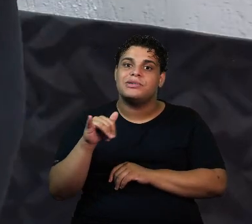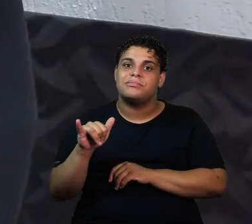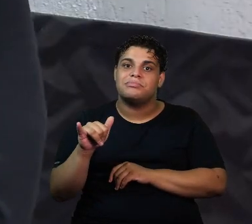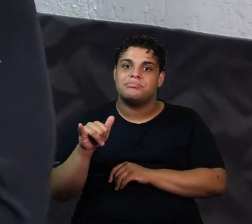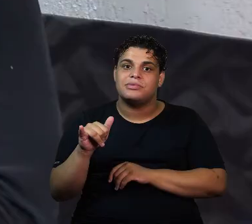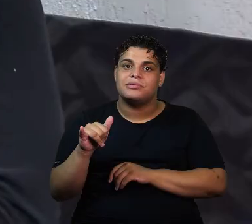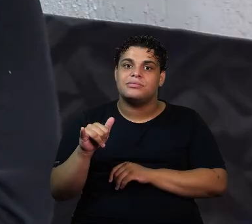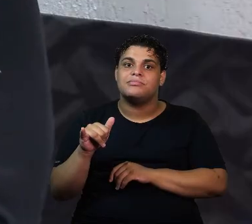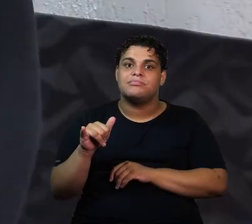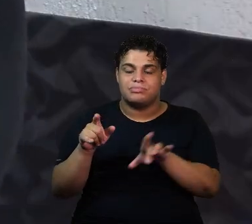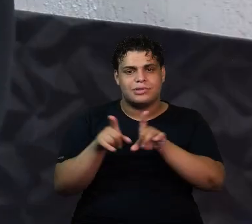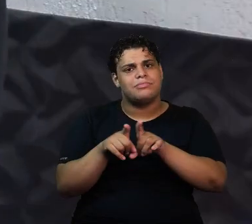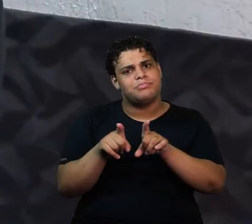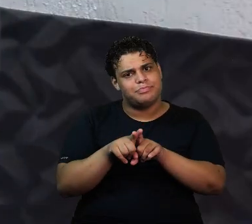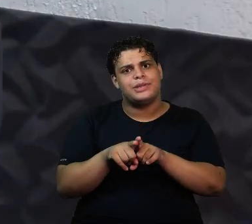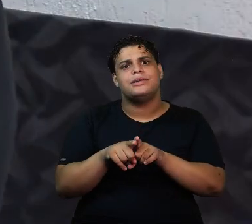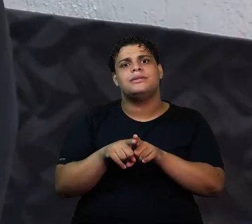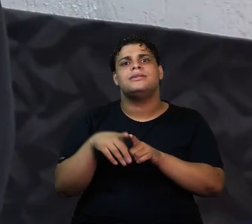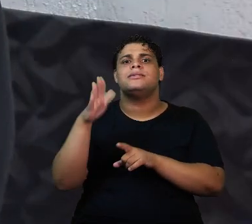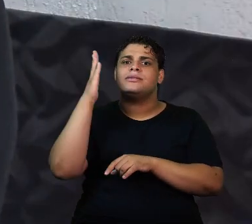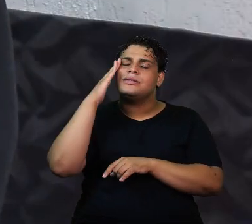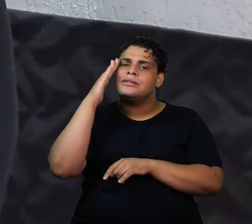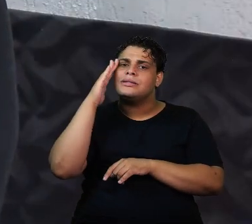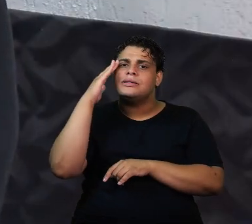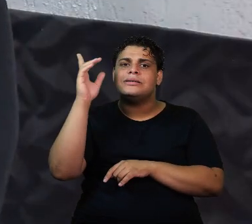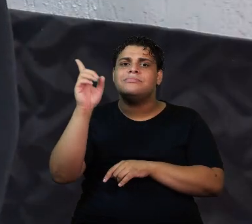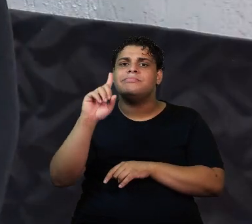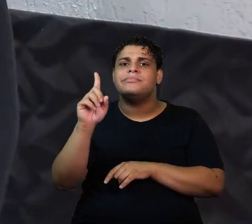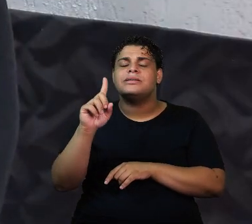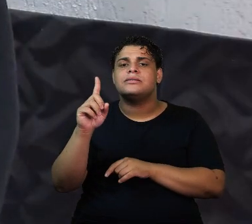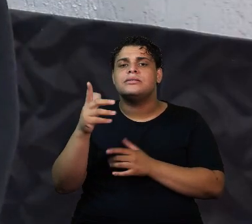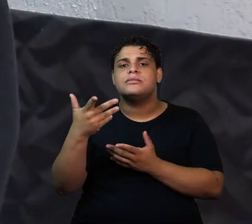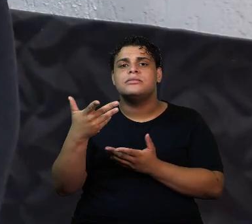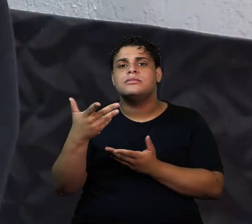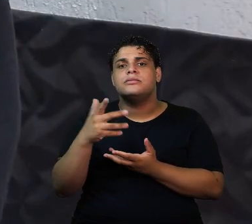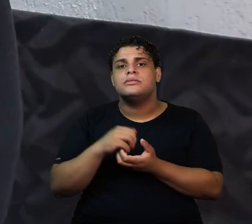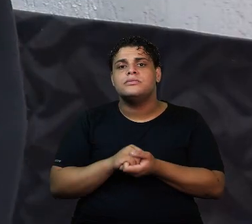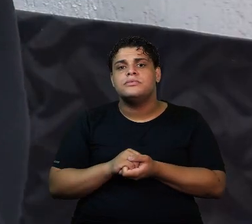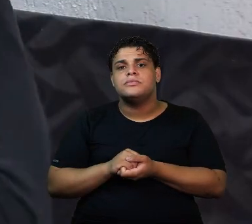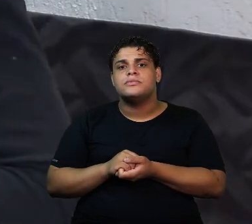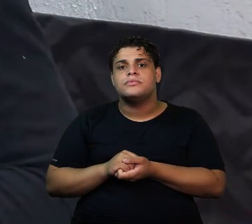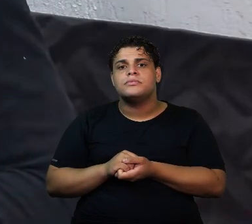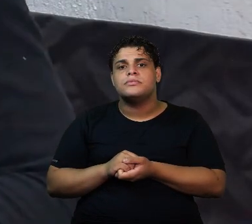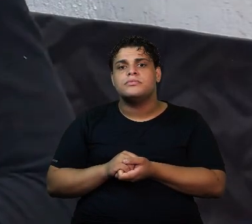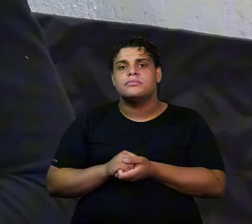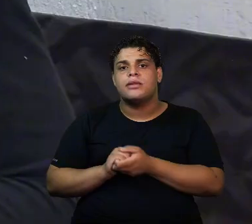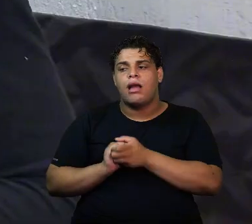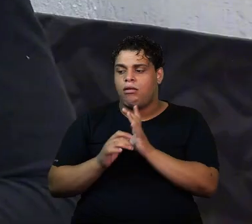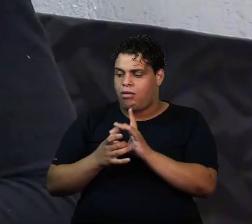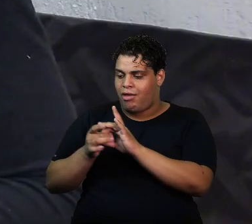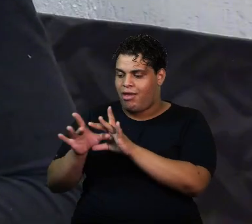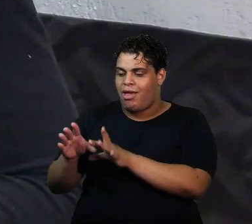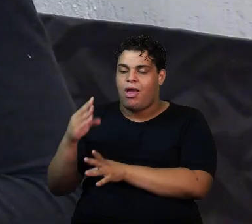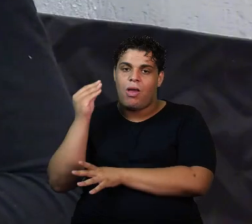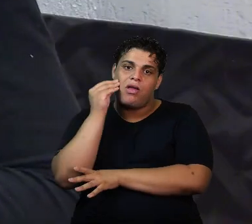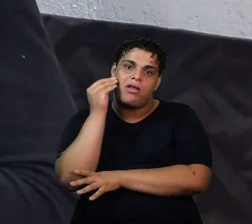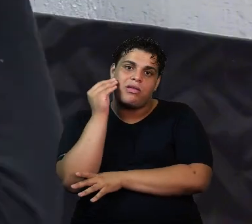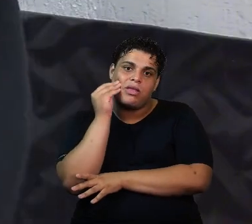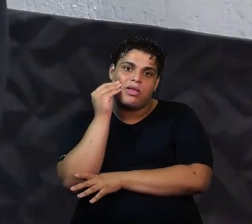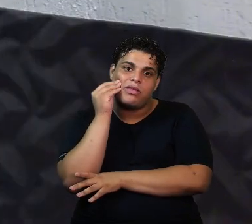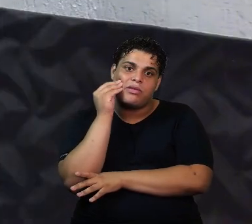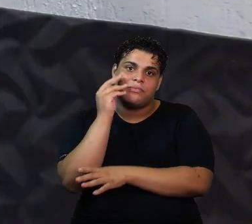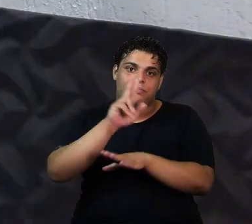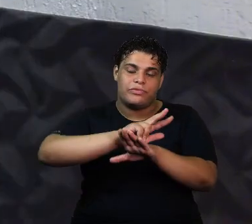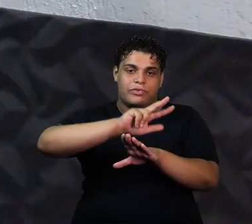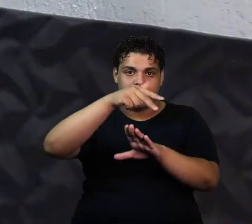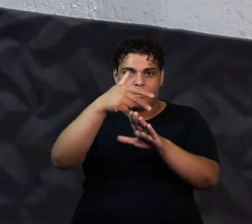estarem educados, né, para não deixar deixar nenhuma chance, né, de afogamento com o filho, e